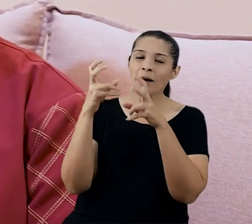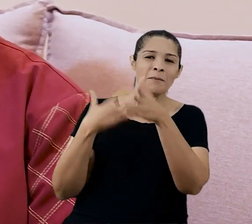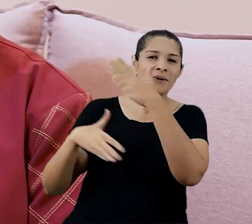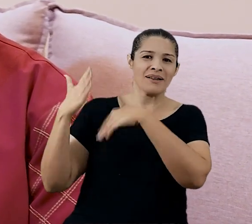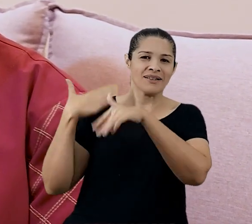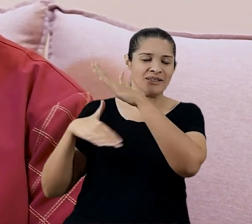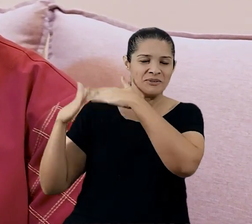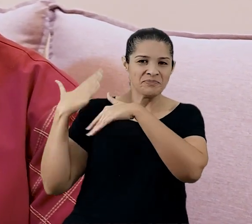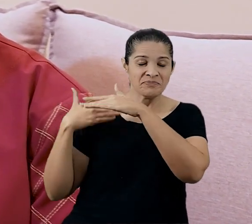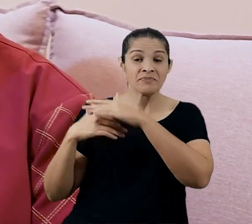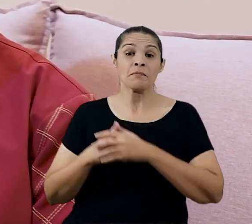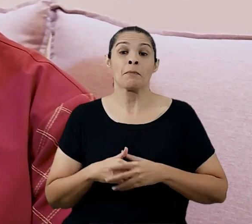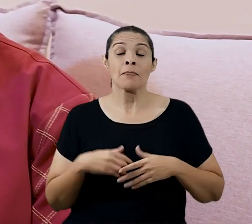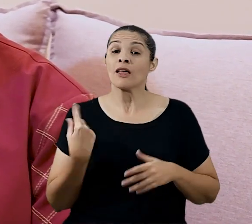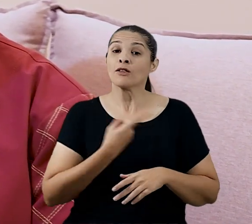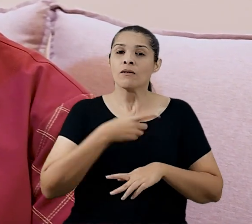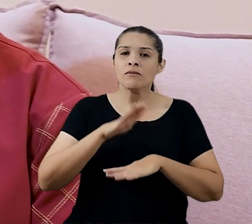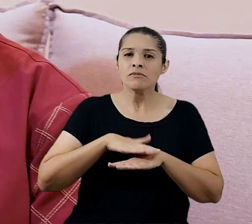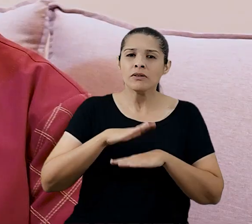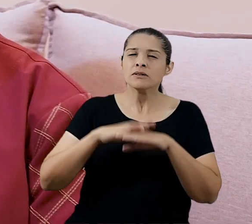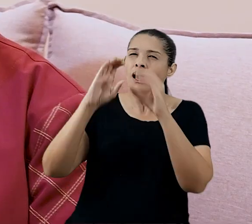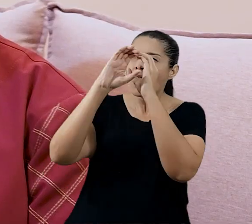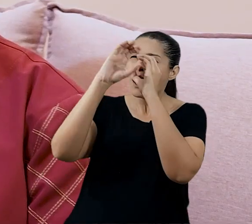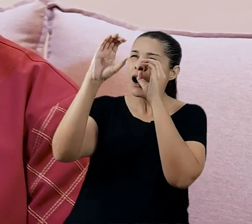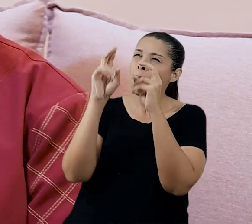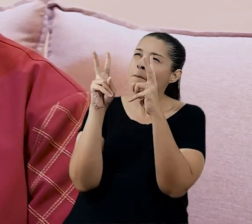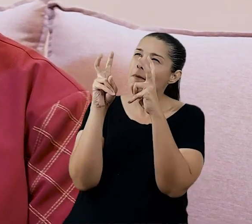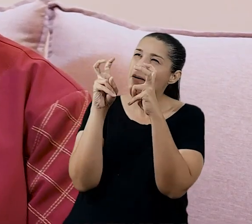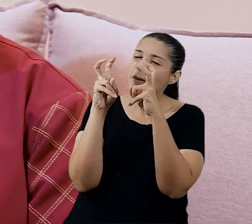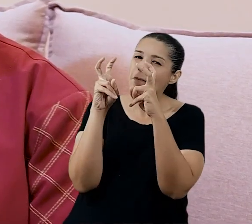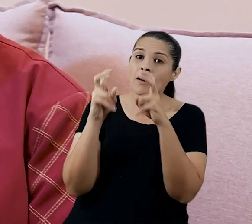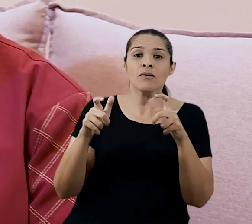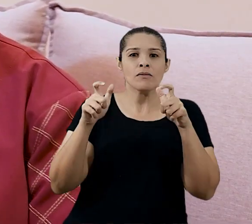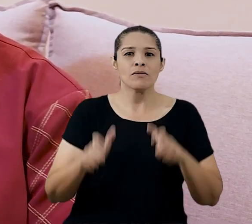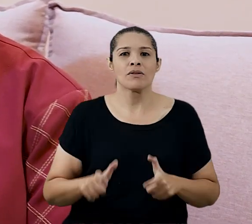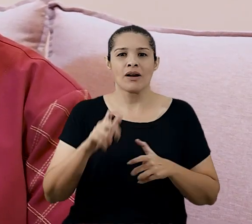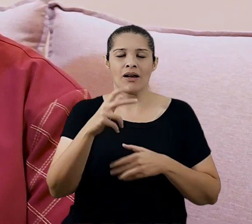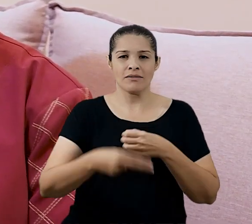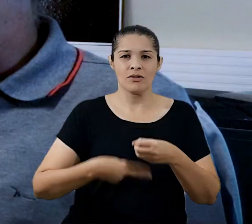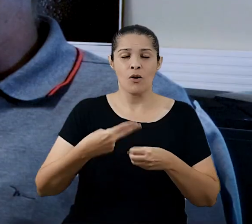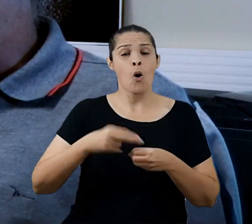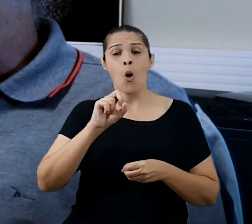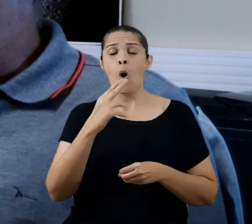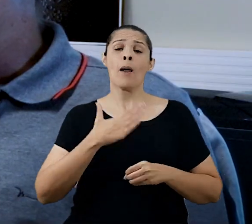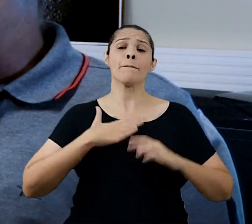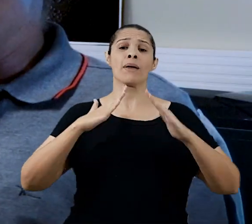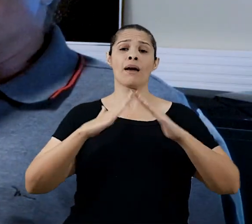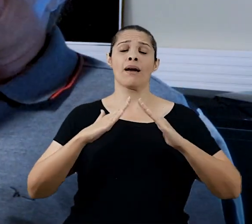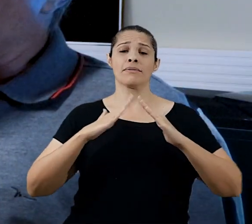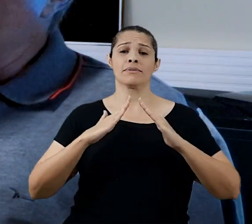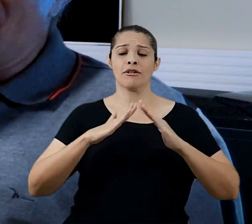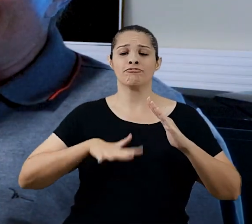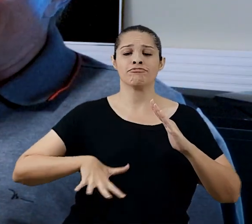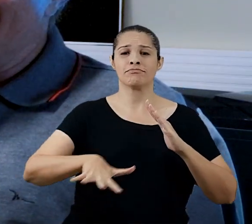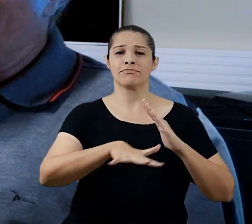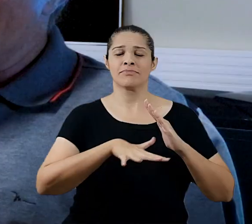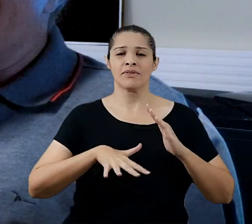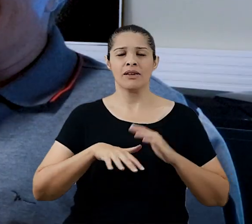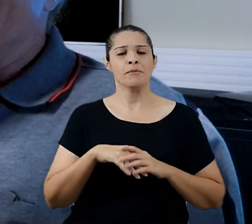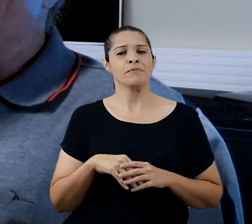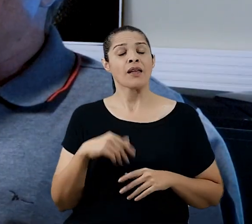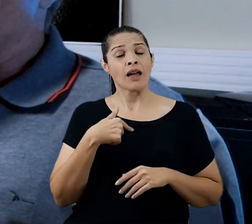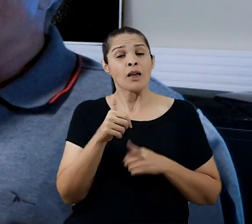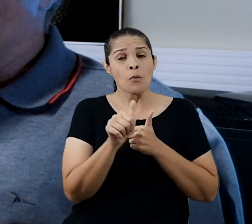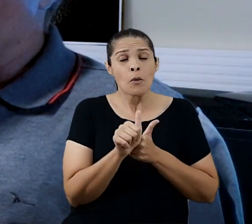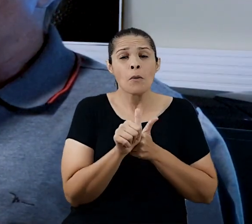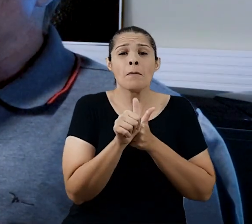E a gente fazia as observações lá no campus mesmo, ou aqui no quintal da minha casa. E aí eu acompanhei desde